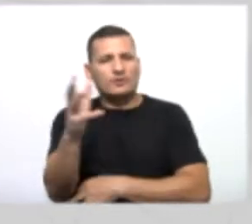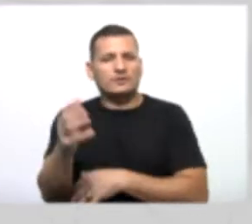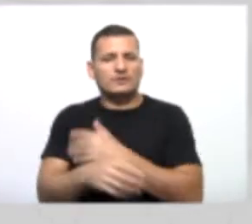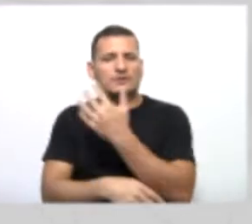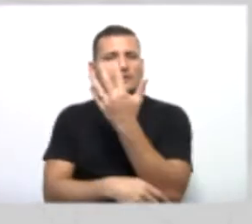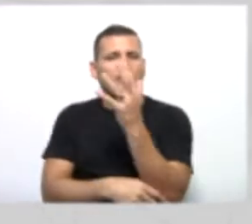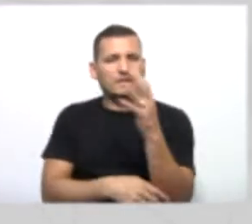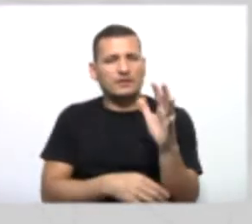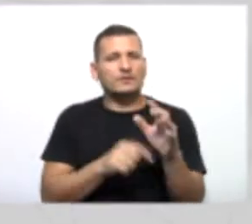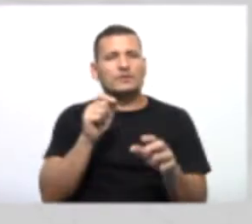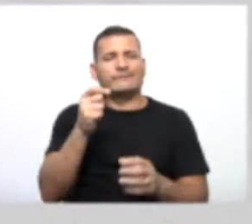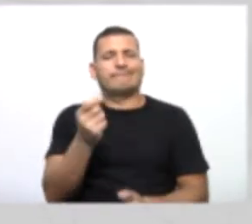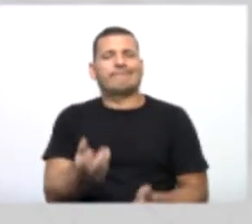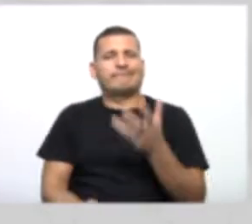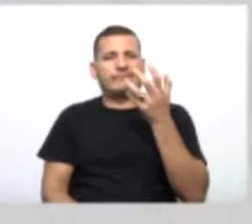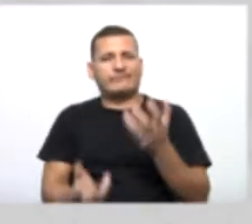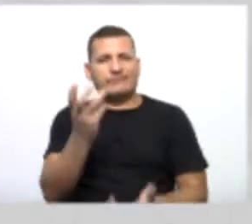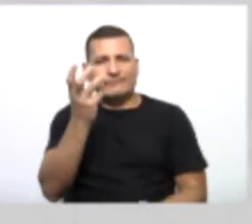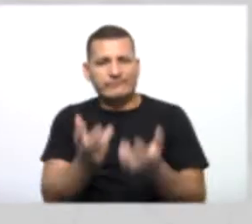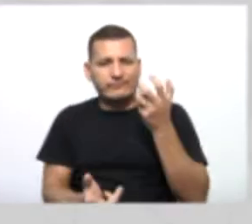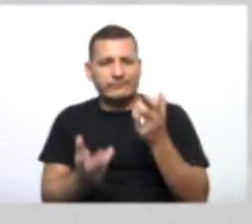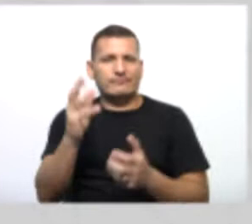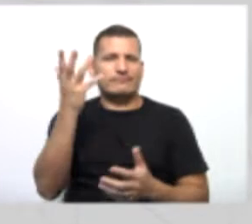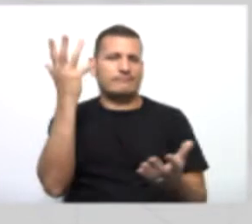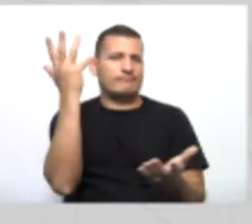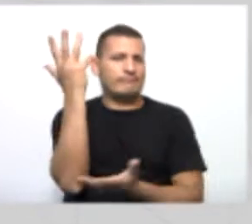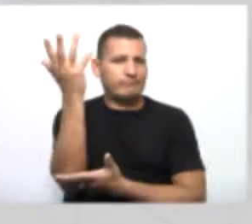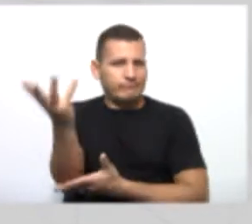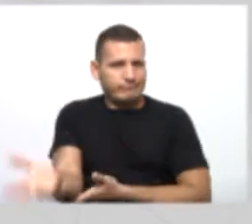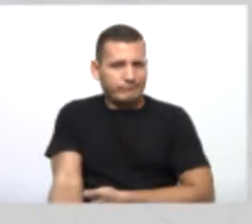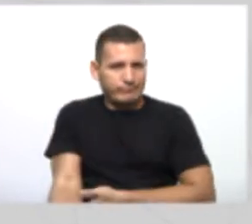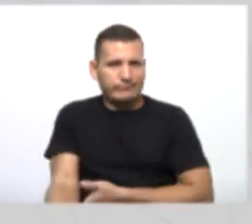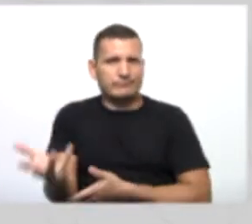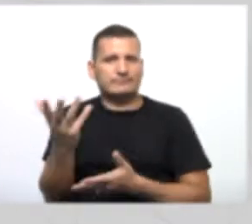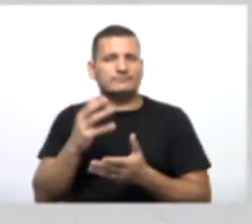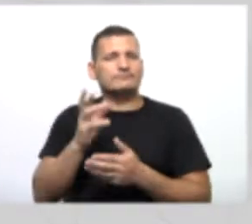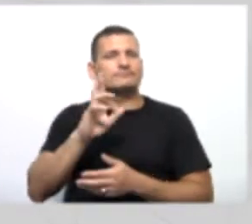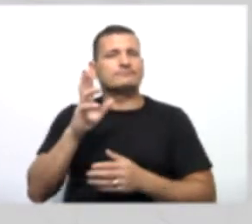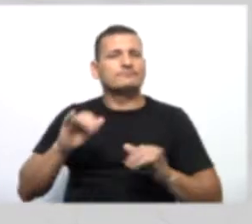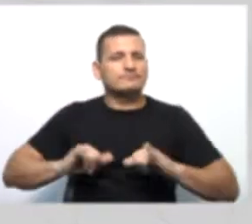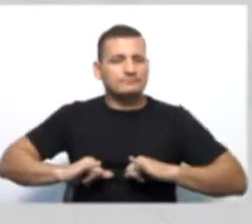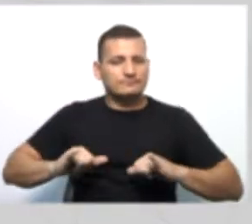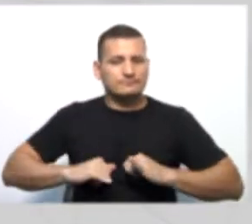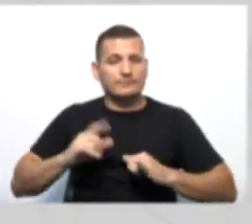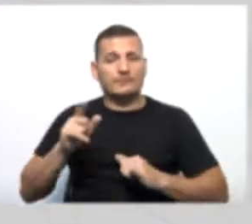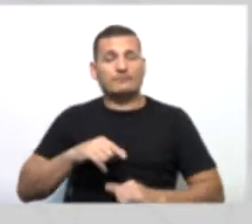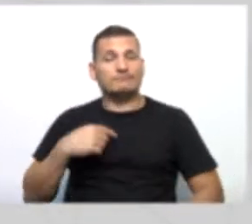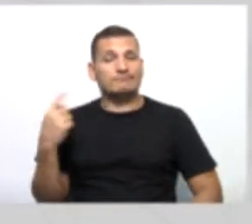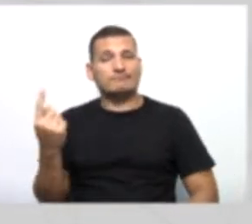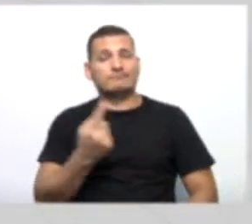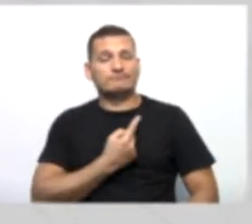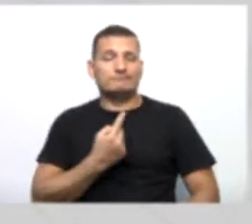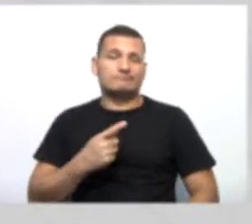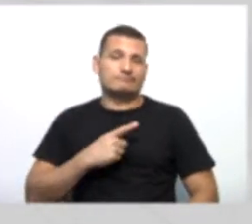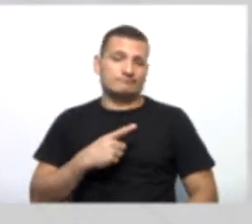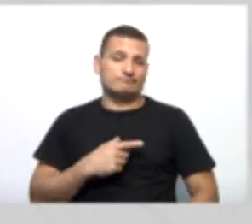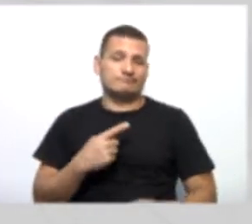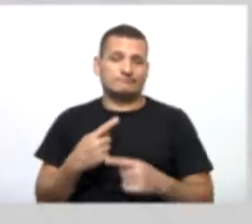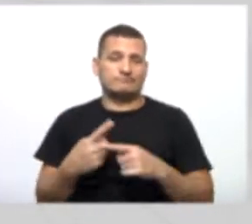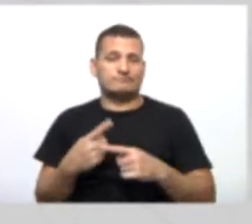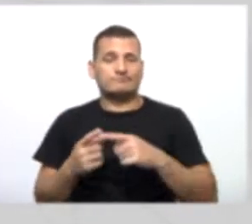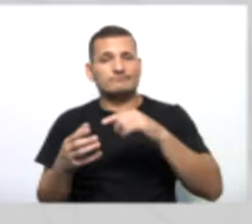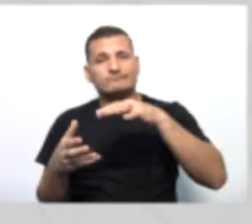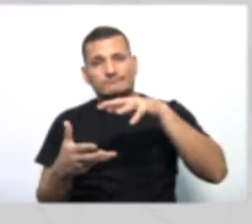cruzes após queimadas, desmatamentos, enfim. Quem acaba sofrendo? Todos nós, não é? Por quê? Porque a terra